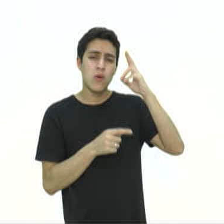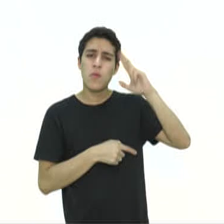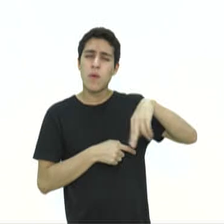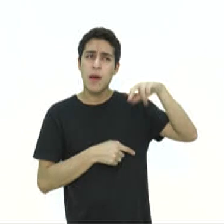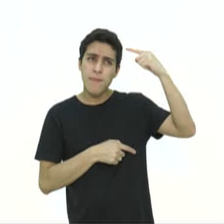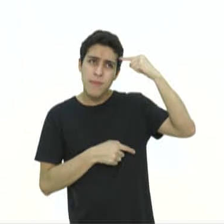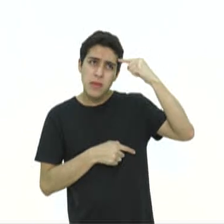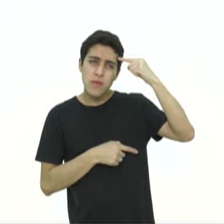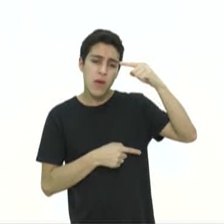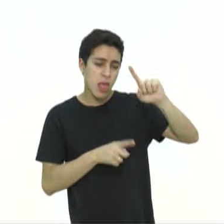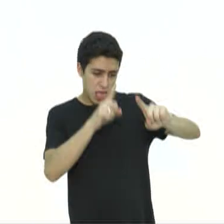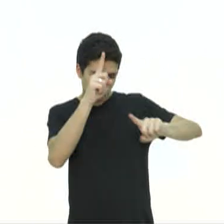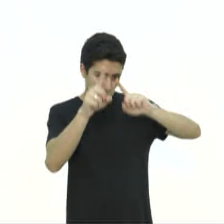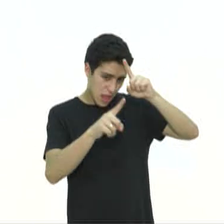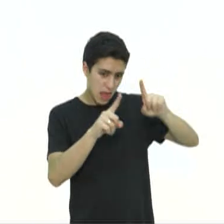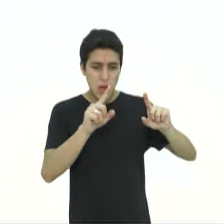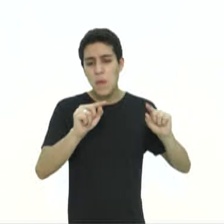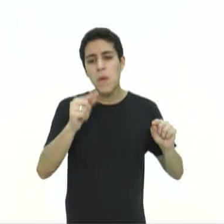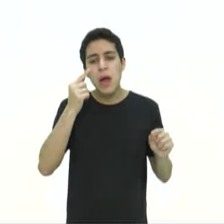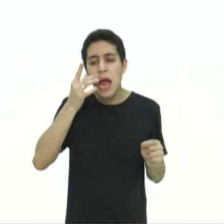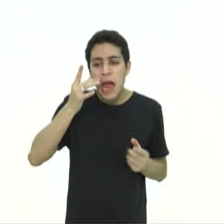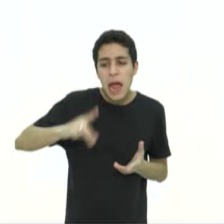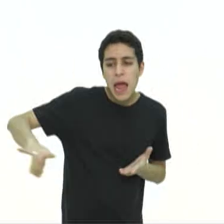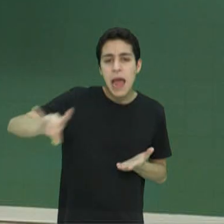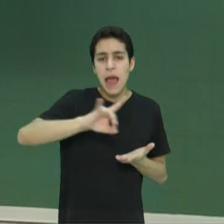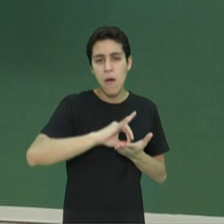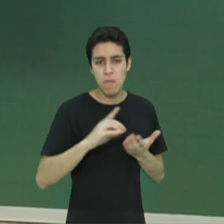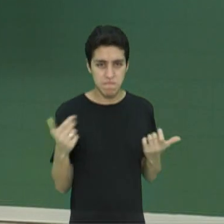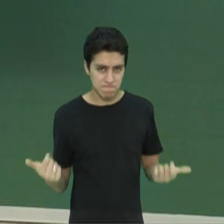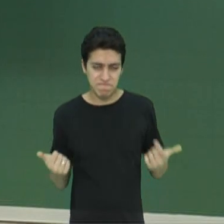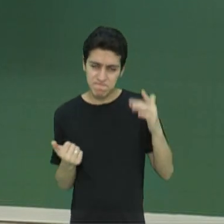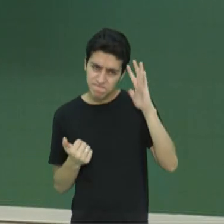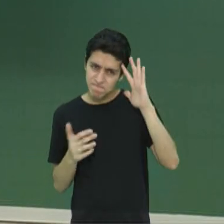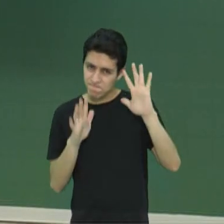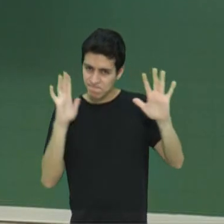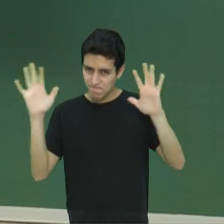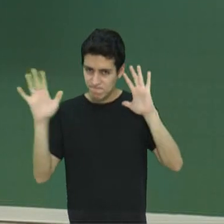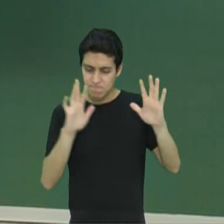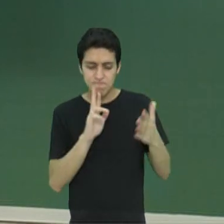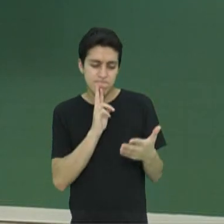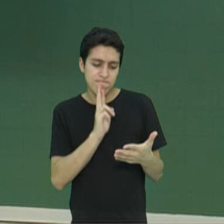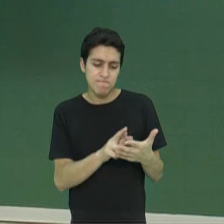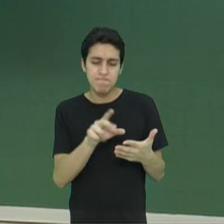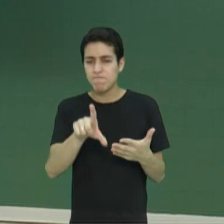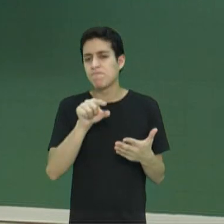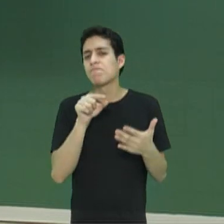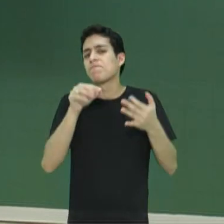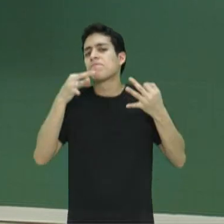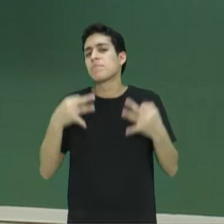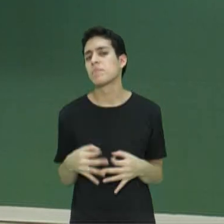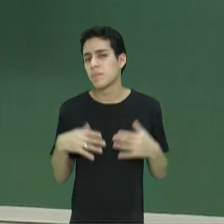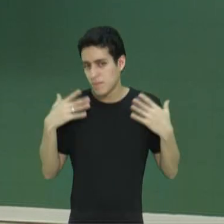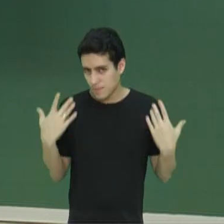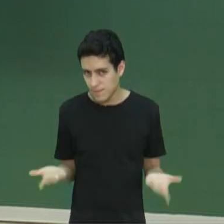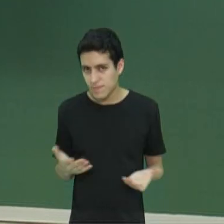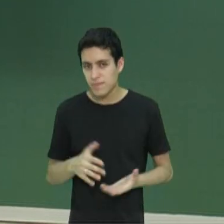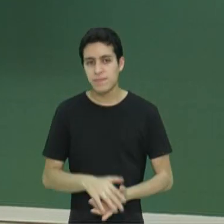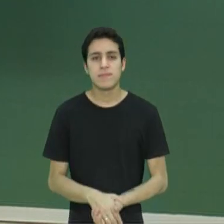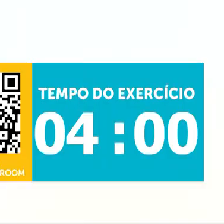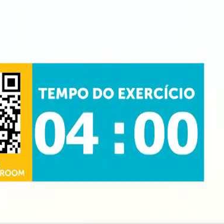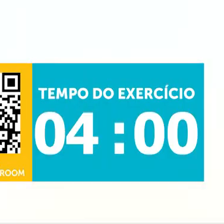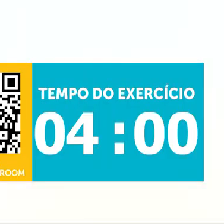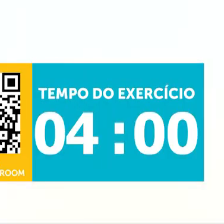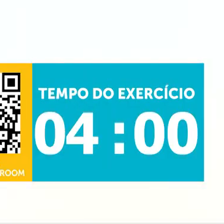como entendidas com existência real? Pensem, reflitam, escolham a alternativa e já voltamos.